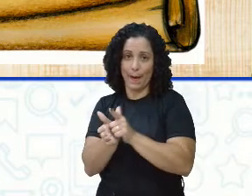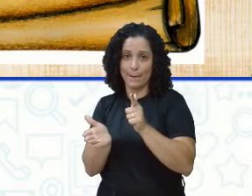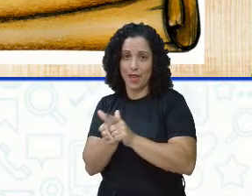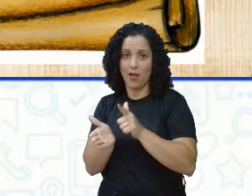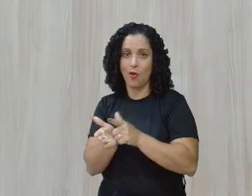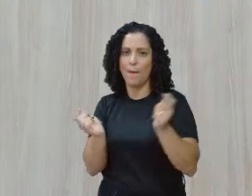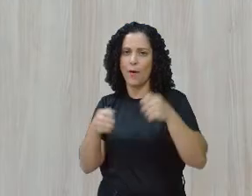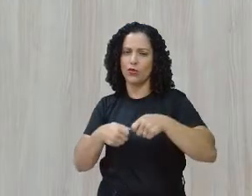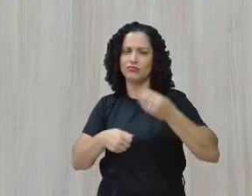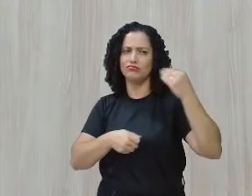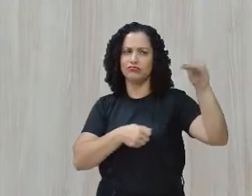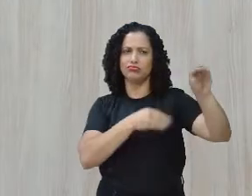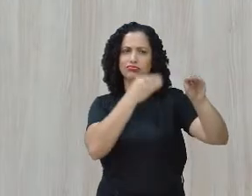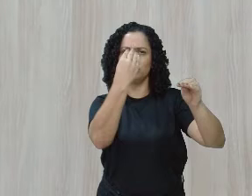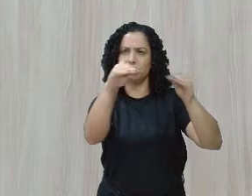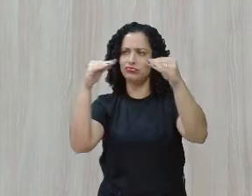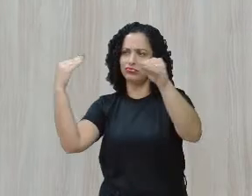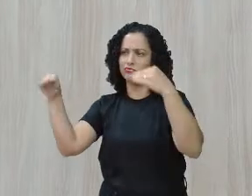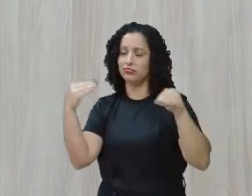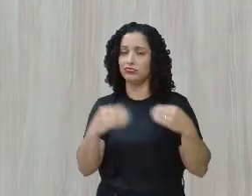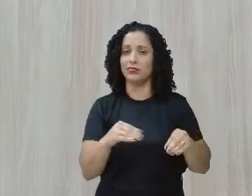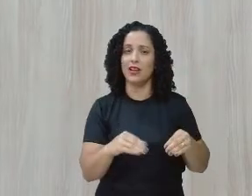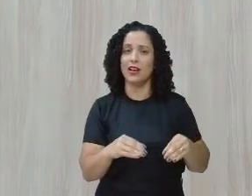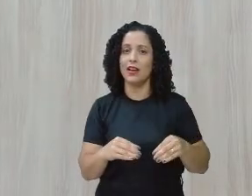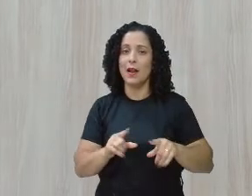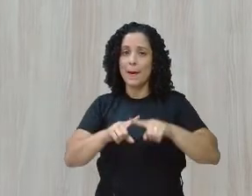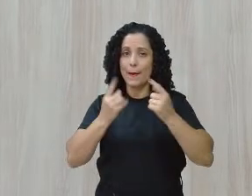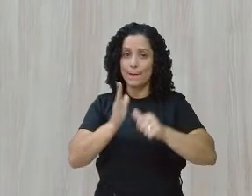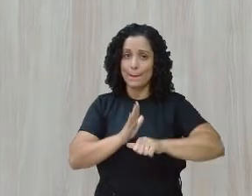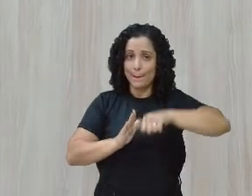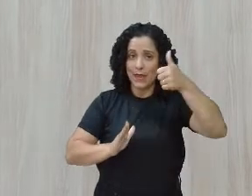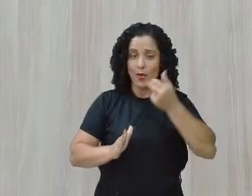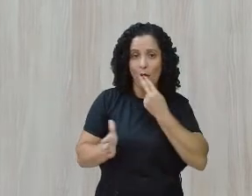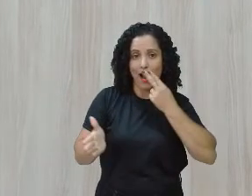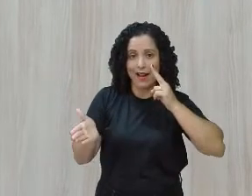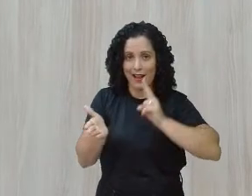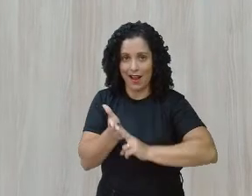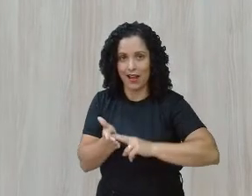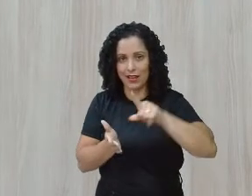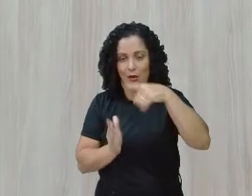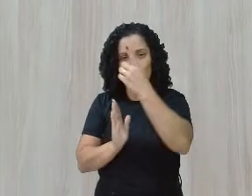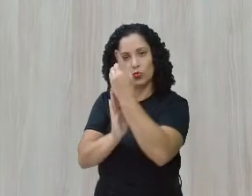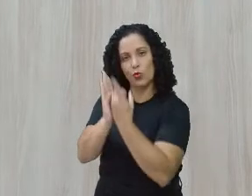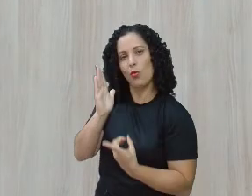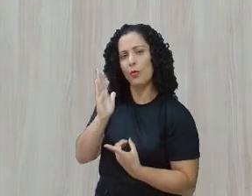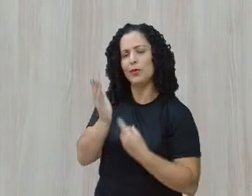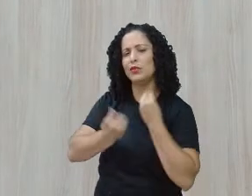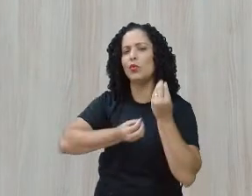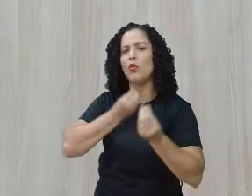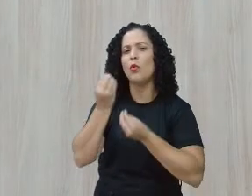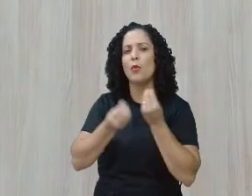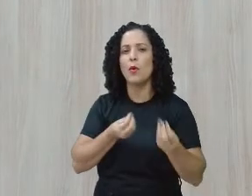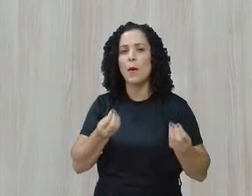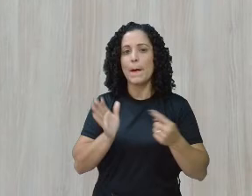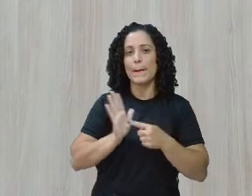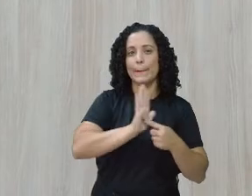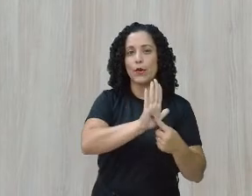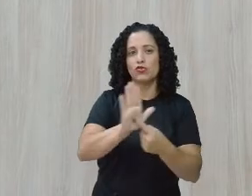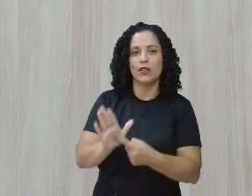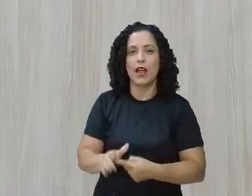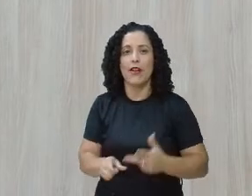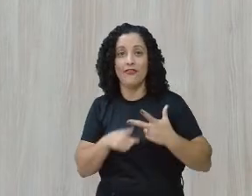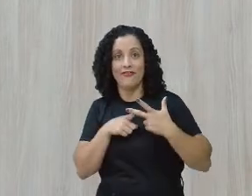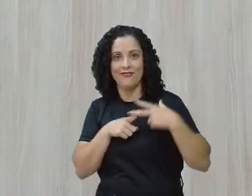correspondências. Então, a carta surge no começo aí como um documento, como uma forma de expressar as conquistas de guerra,